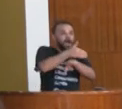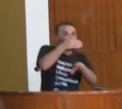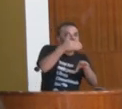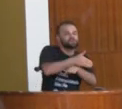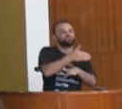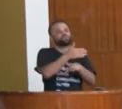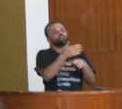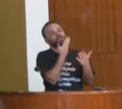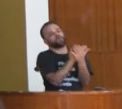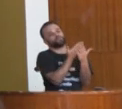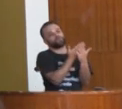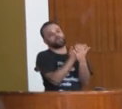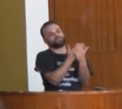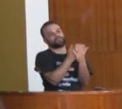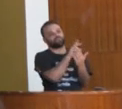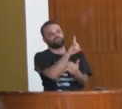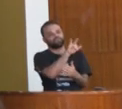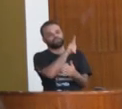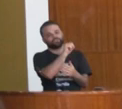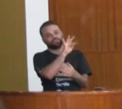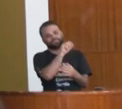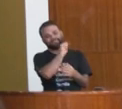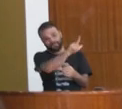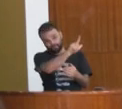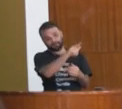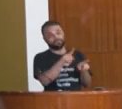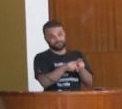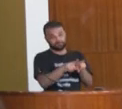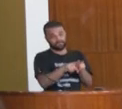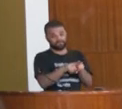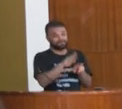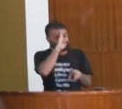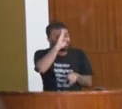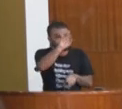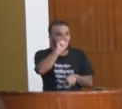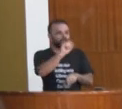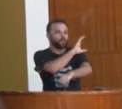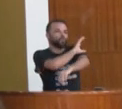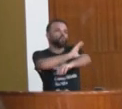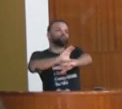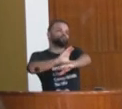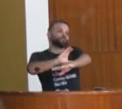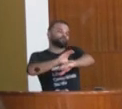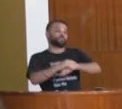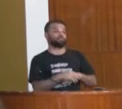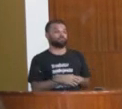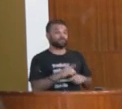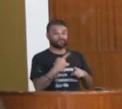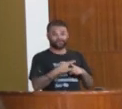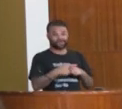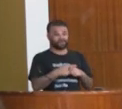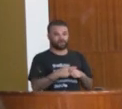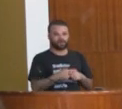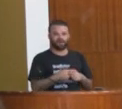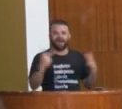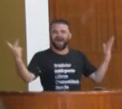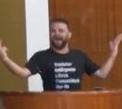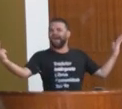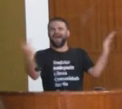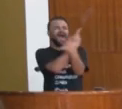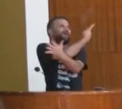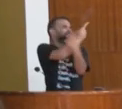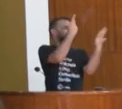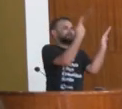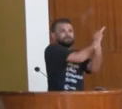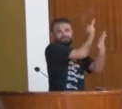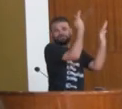digital, mas entendo que a principal delas é a cultural. Por causa dos preconceitos, discriminações